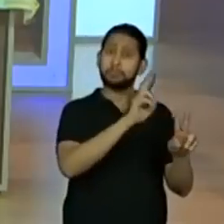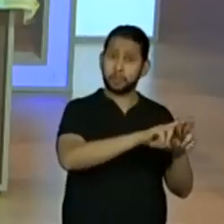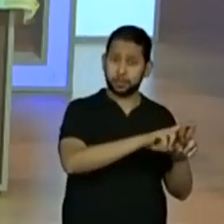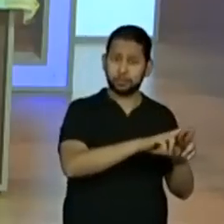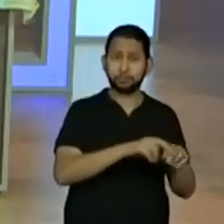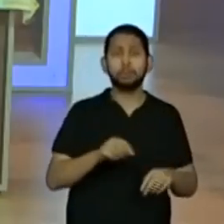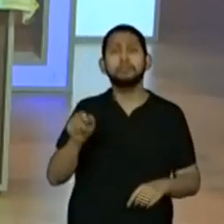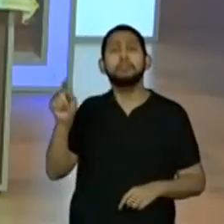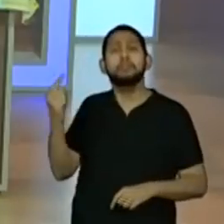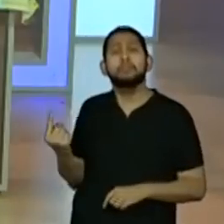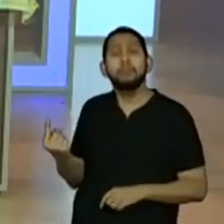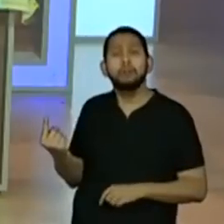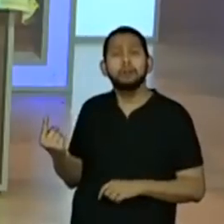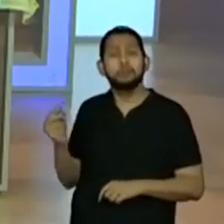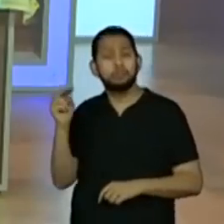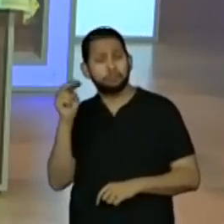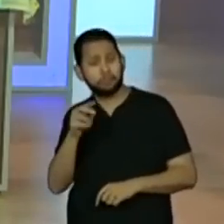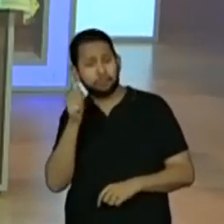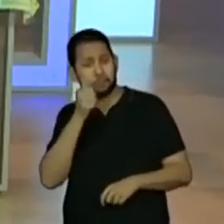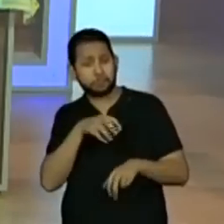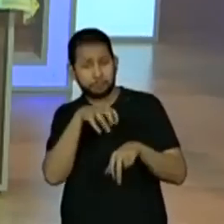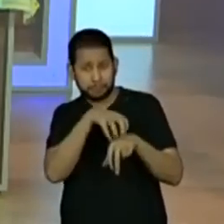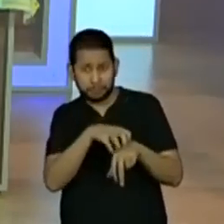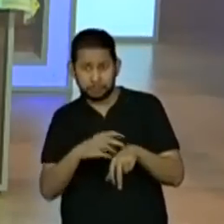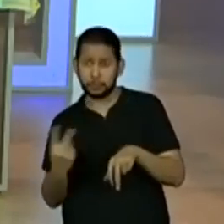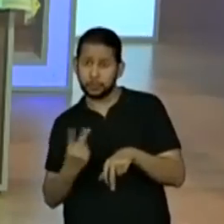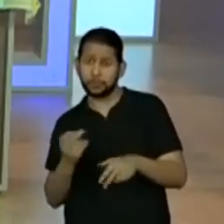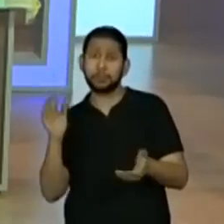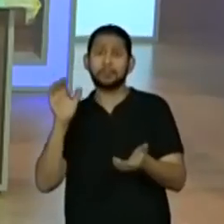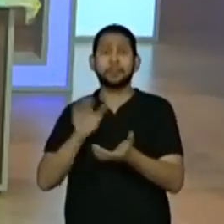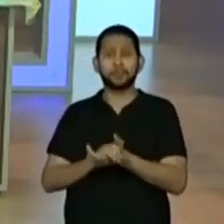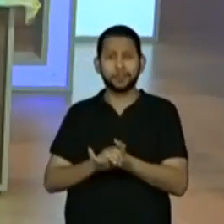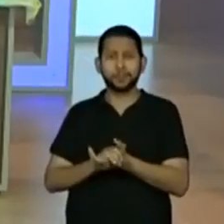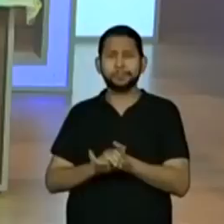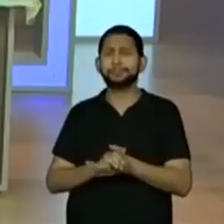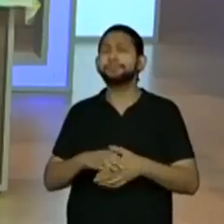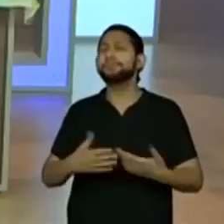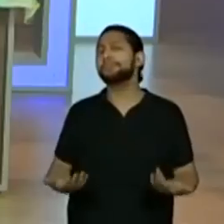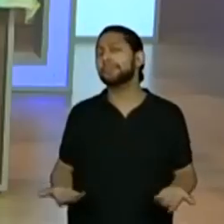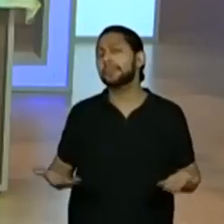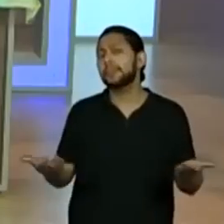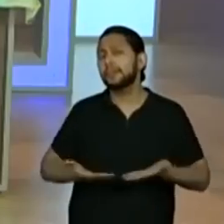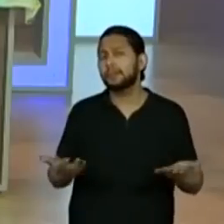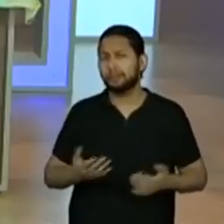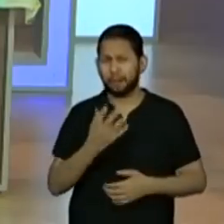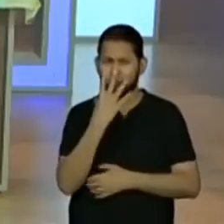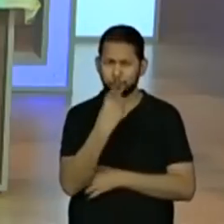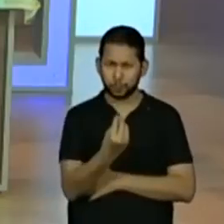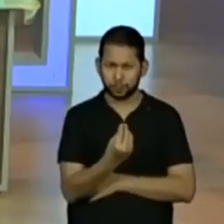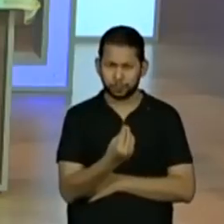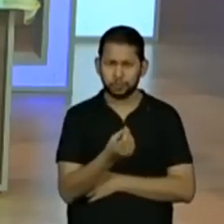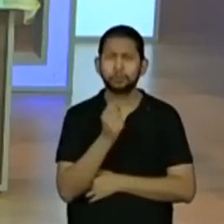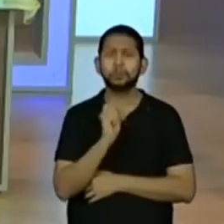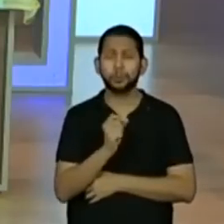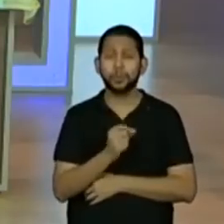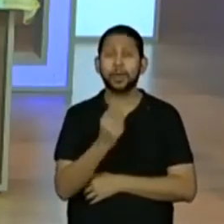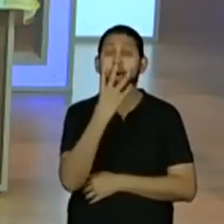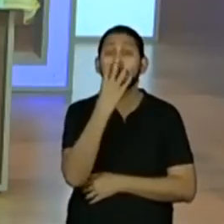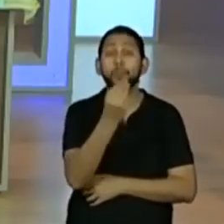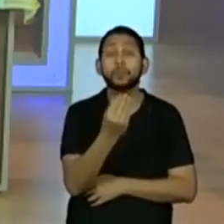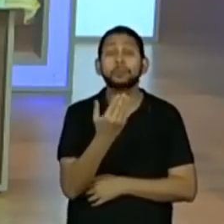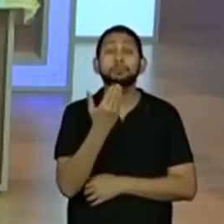feliz com a sua princesa. E a raposa, você pode me perguntar? A raposa pediu para